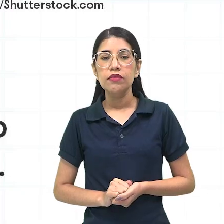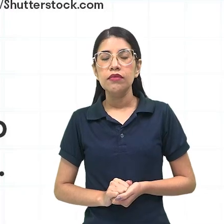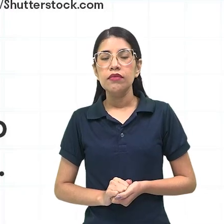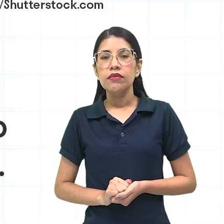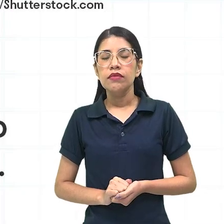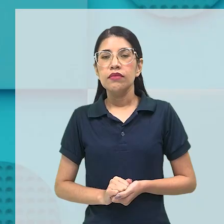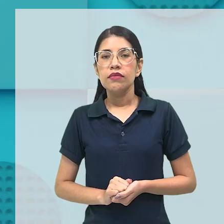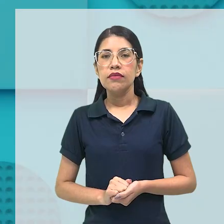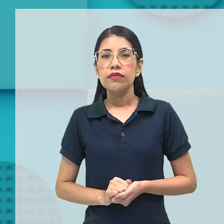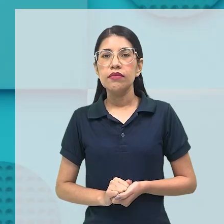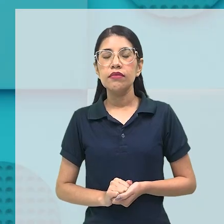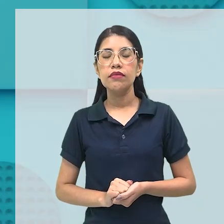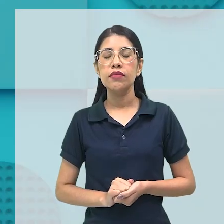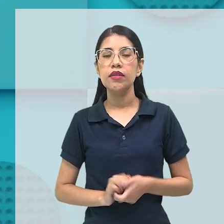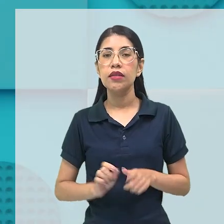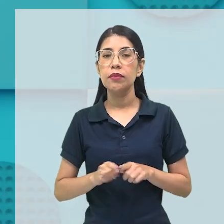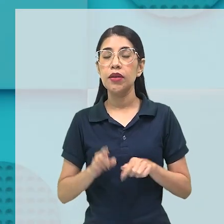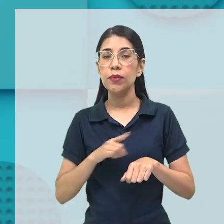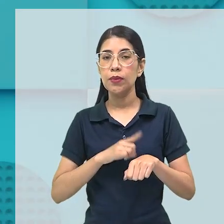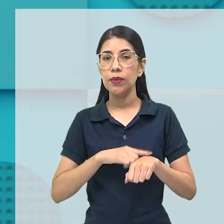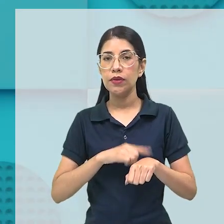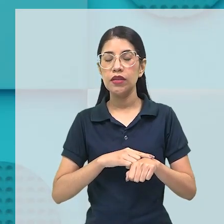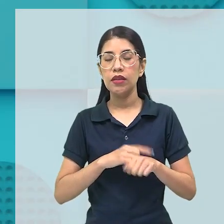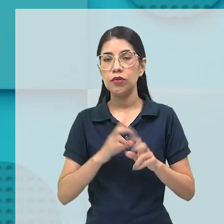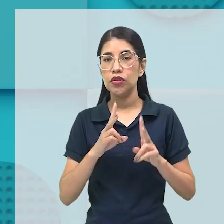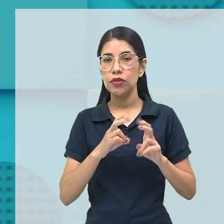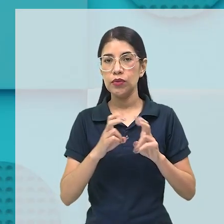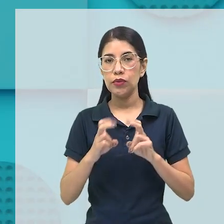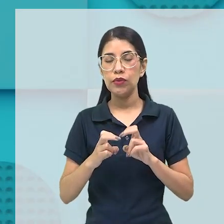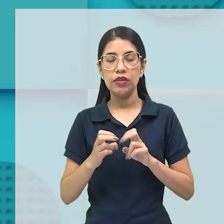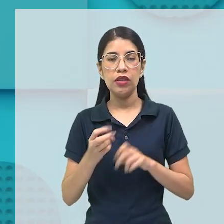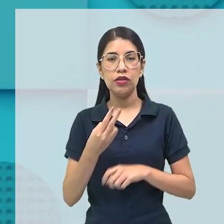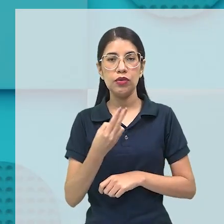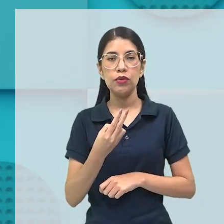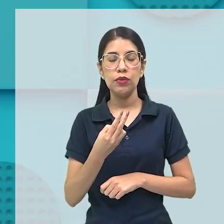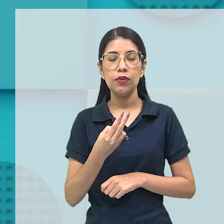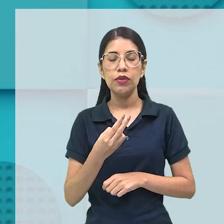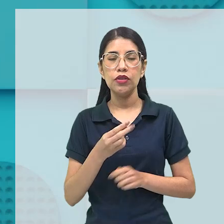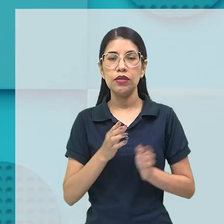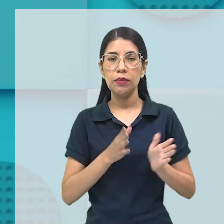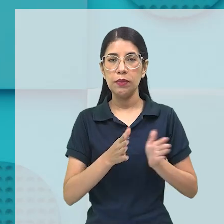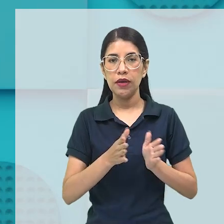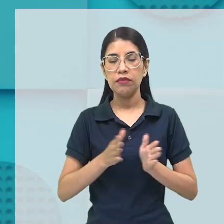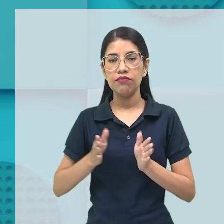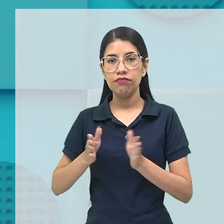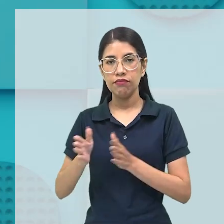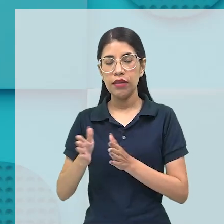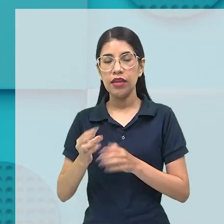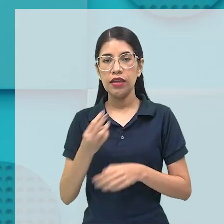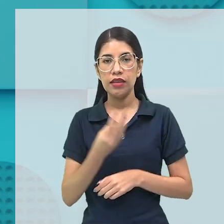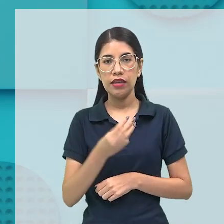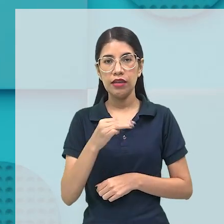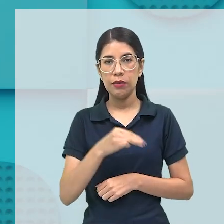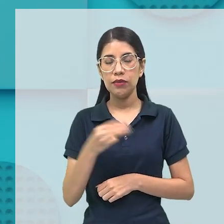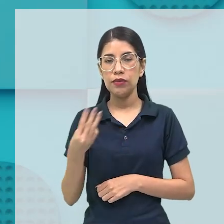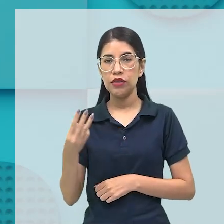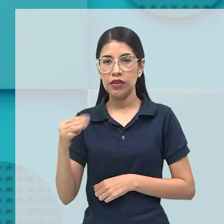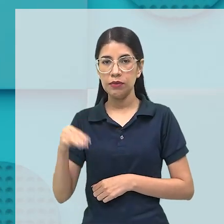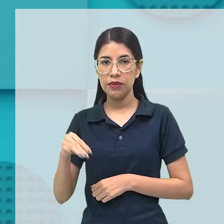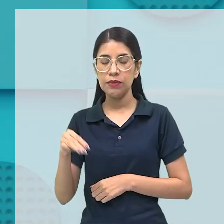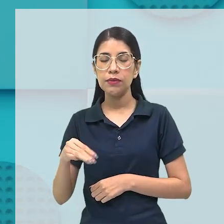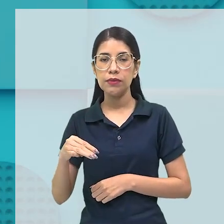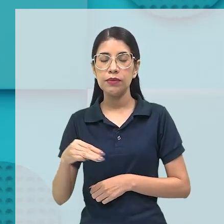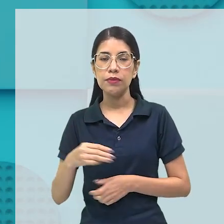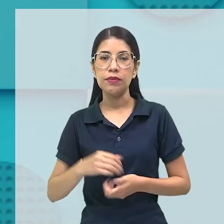O período, né, de luta, como nós vimos, é de dois tempos de 3 minutos cada.